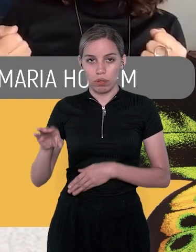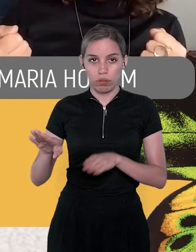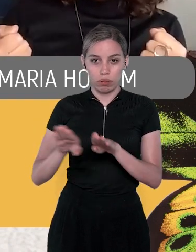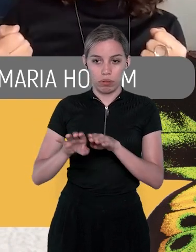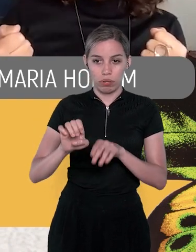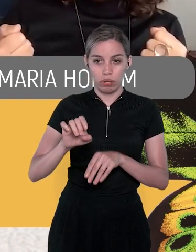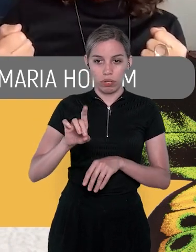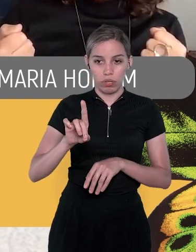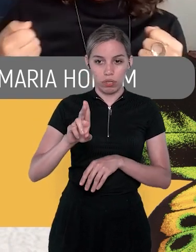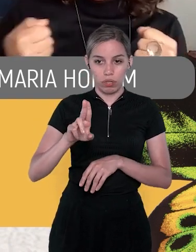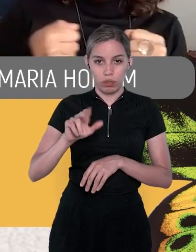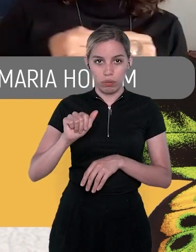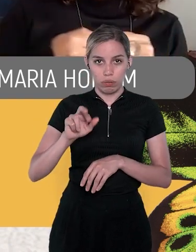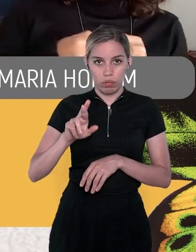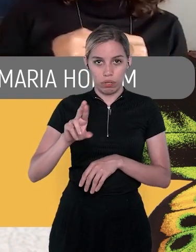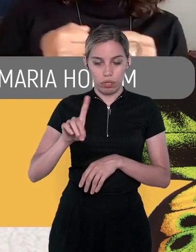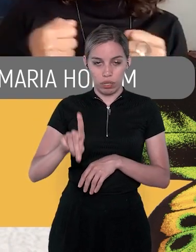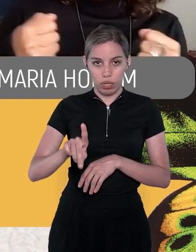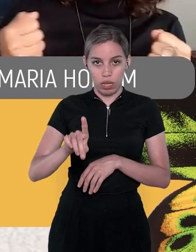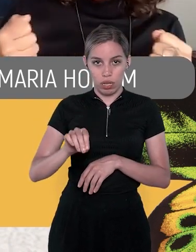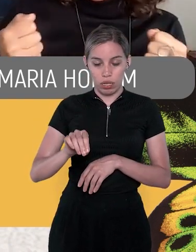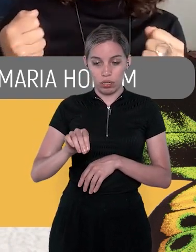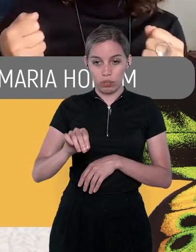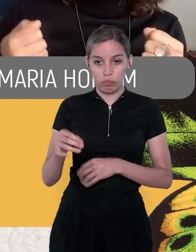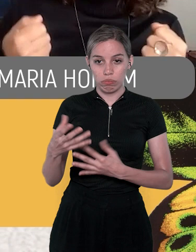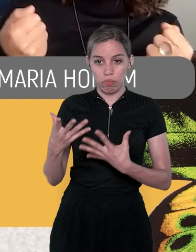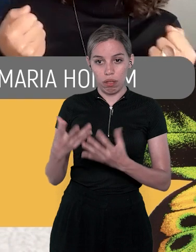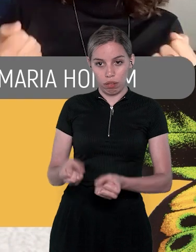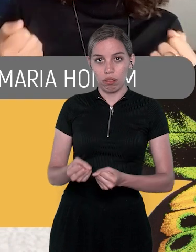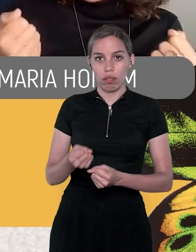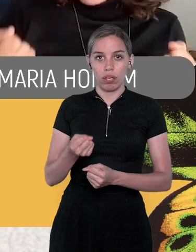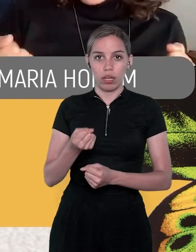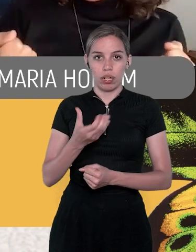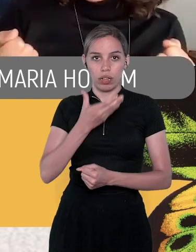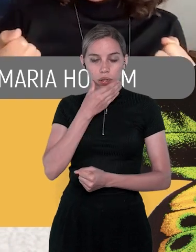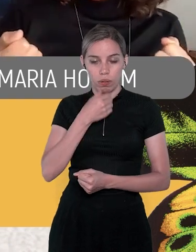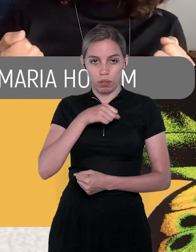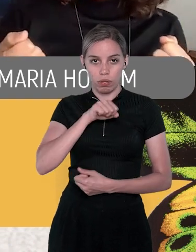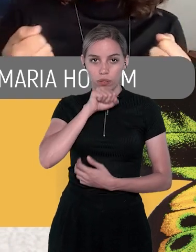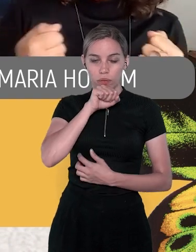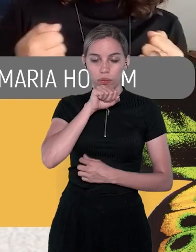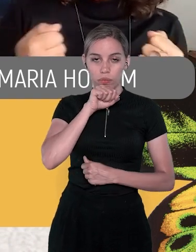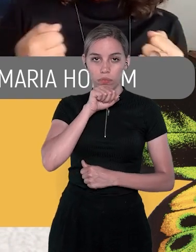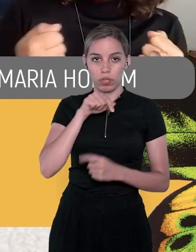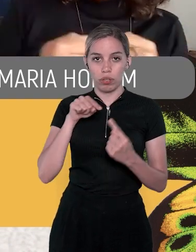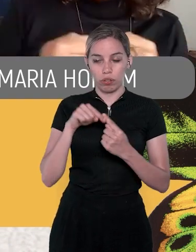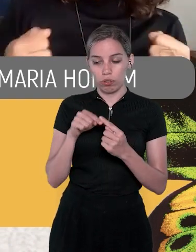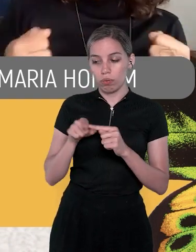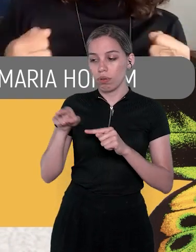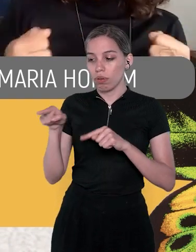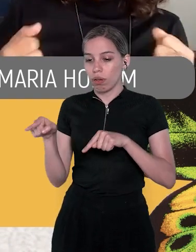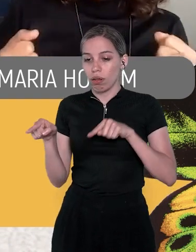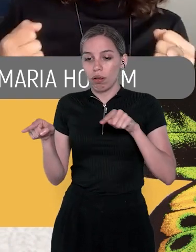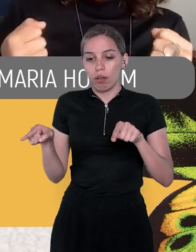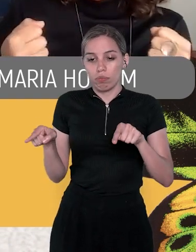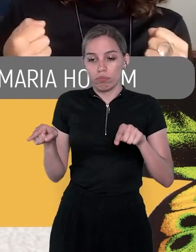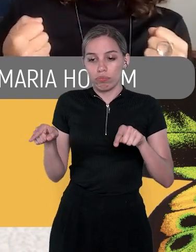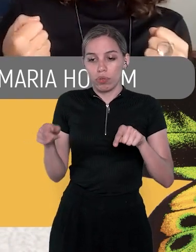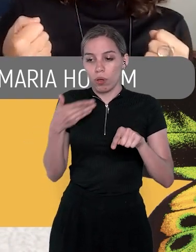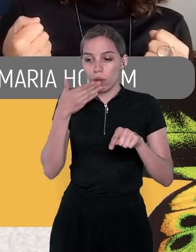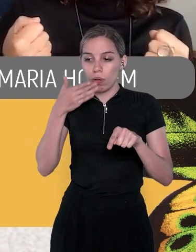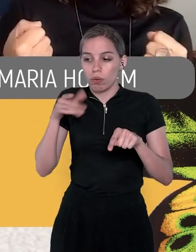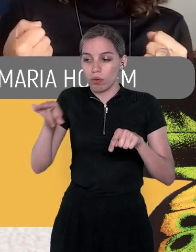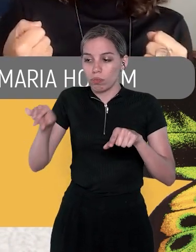pai. Então, são momentos diferentes da própria dialética edípica. São saídas diferentes. Qual